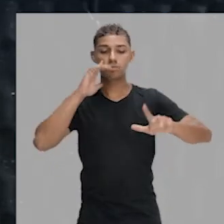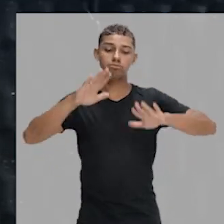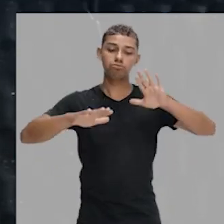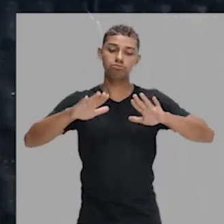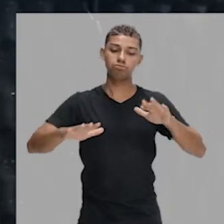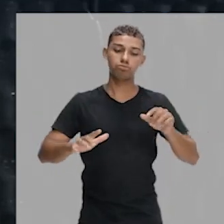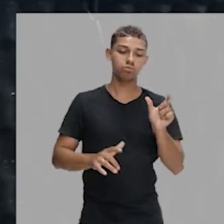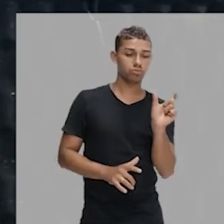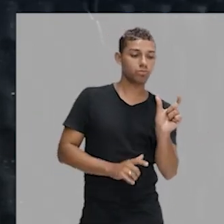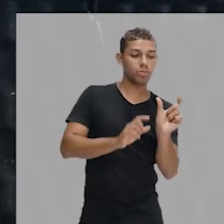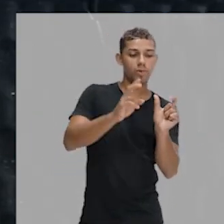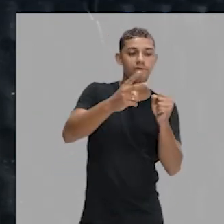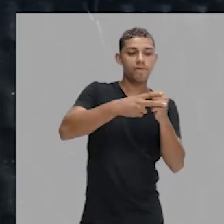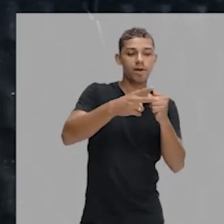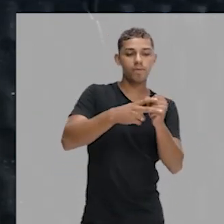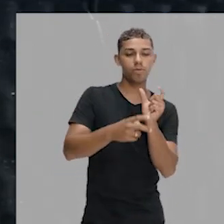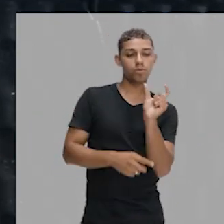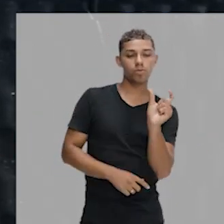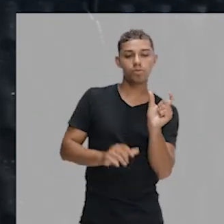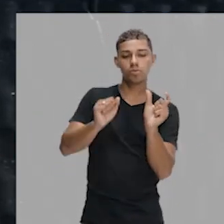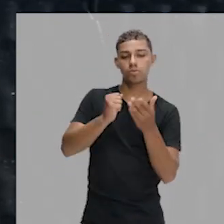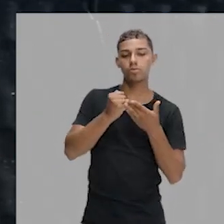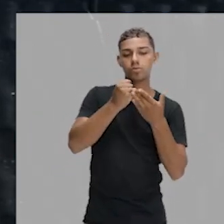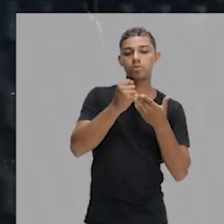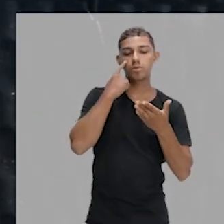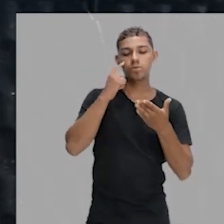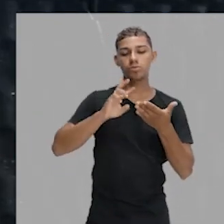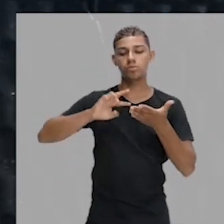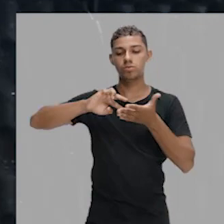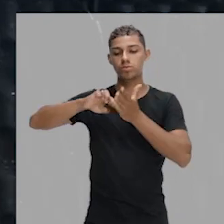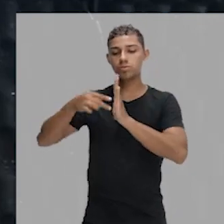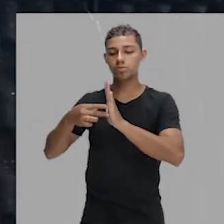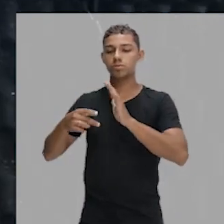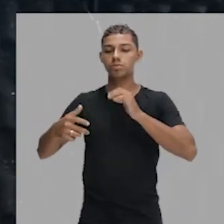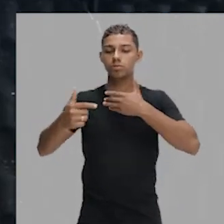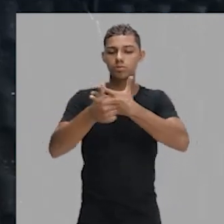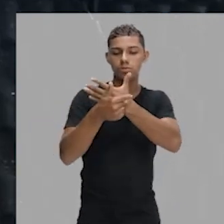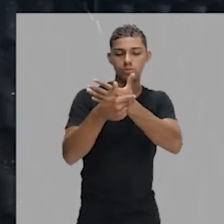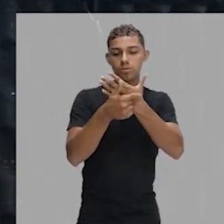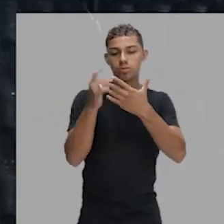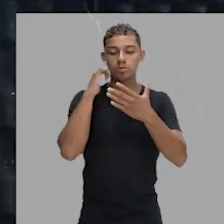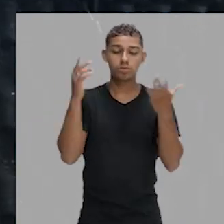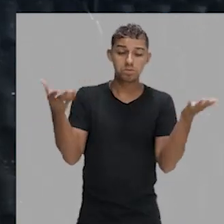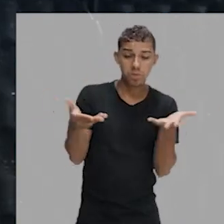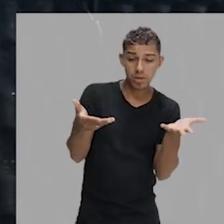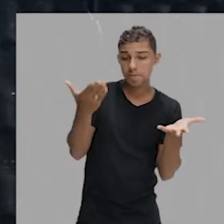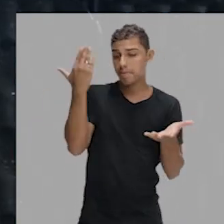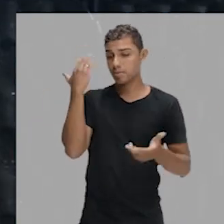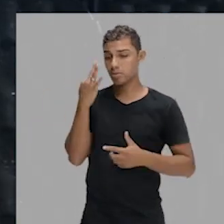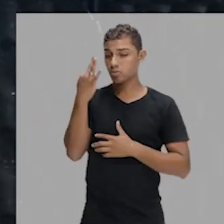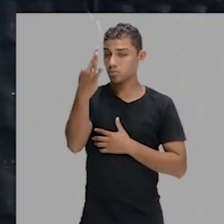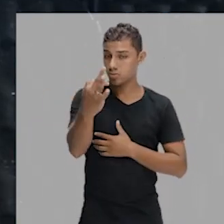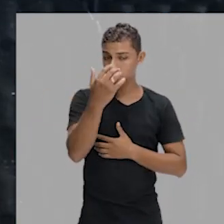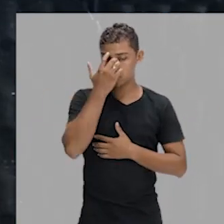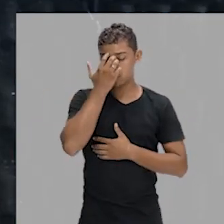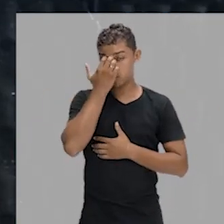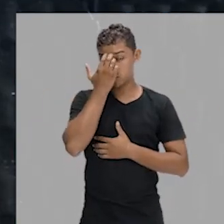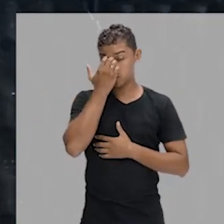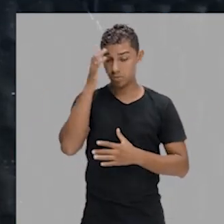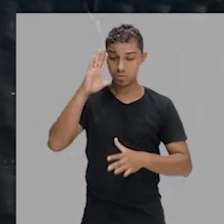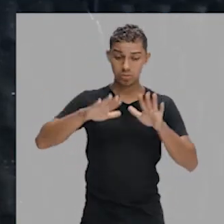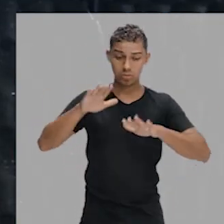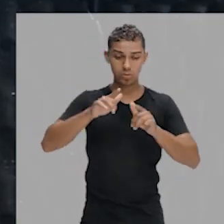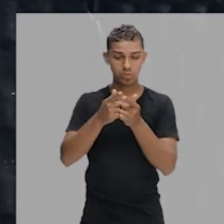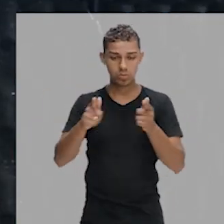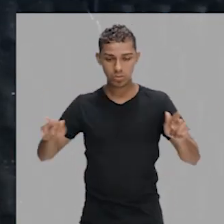de um verbo auxiliar. O verbo auxiliar vai te indicar a função dele, se ele está indicando presente, passado, futuro, de acordo com